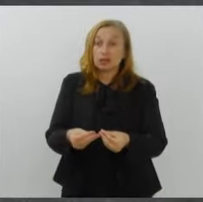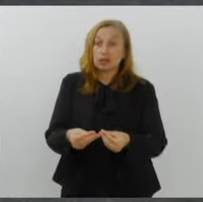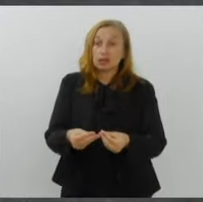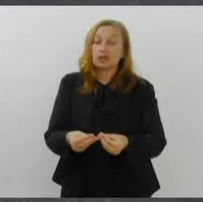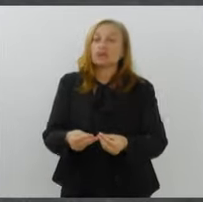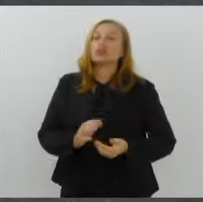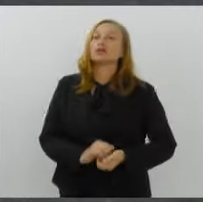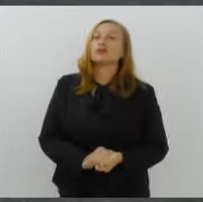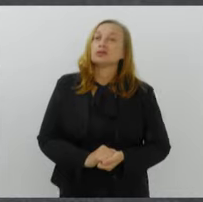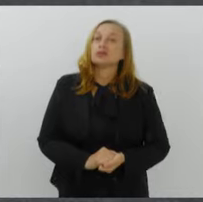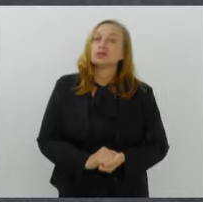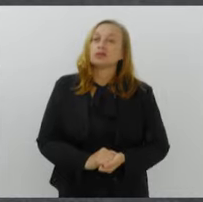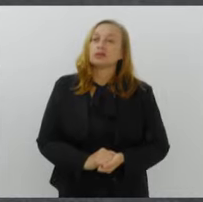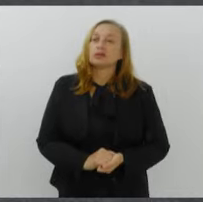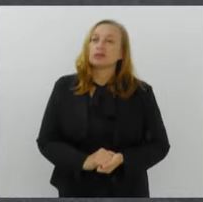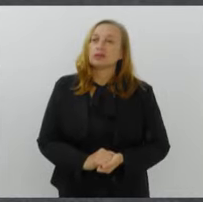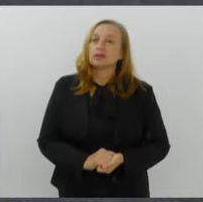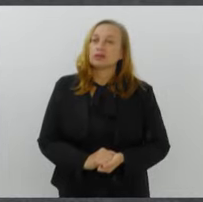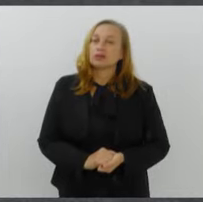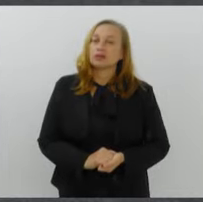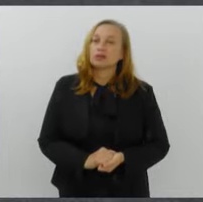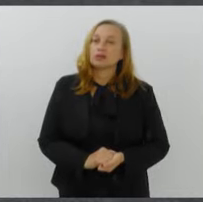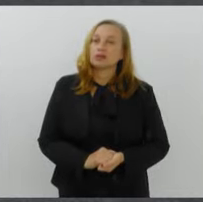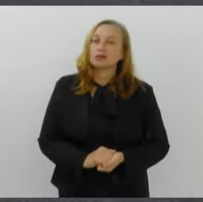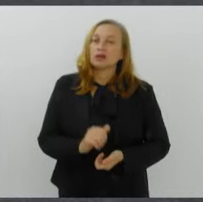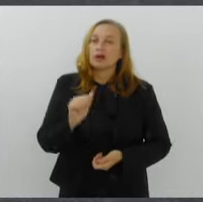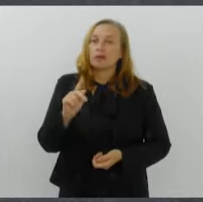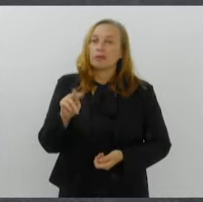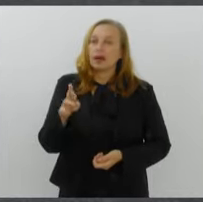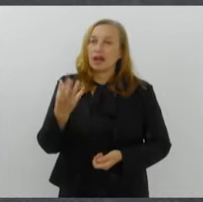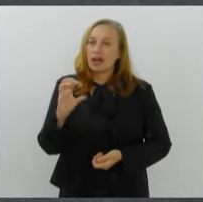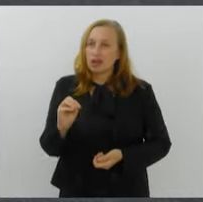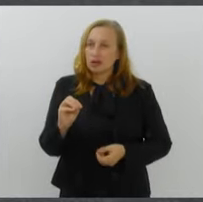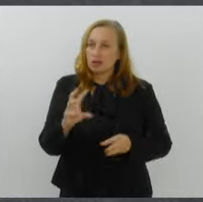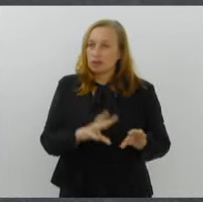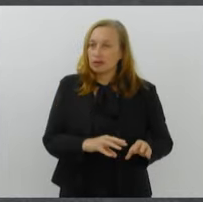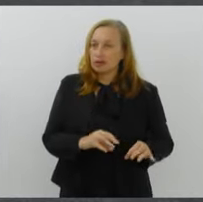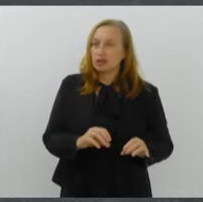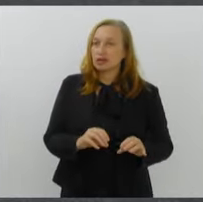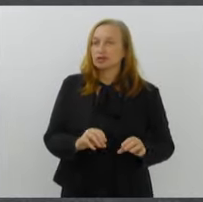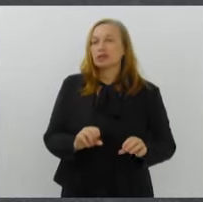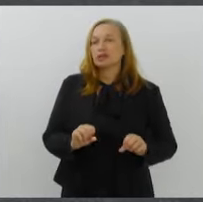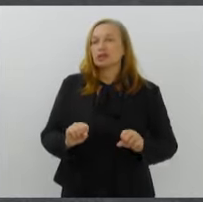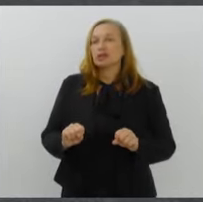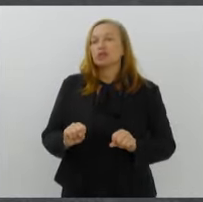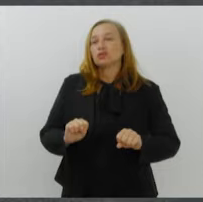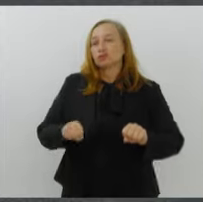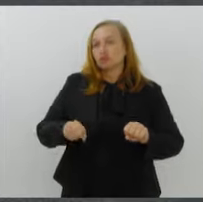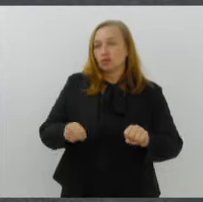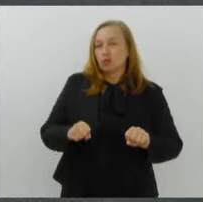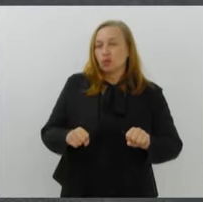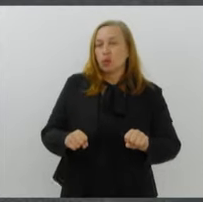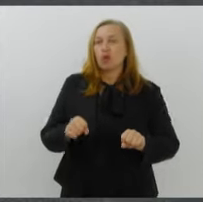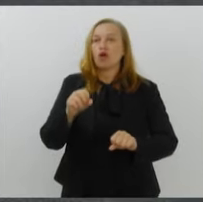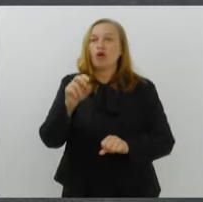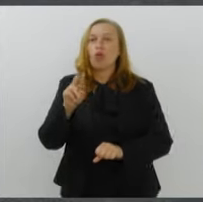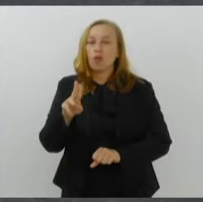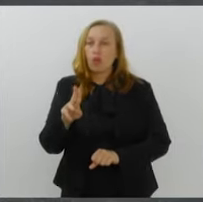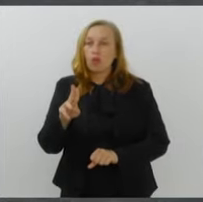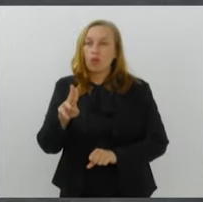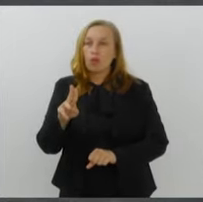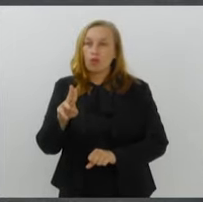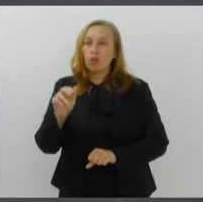dependências para recarga do aparelho necessário para deslocamento dos profissionais de entrega, as suas dependências para que